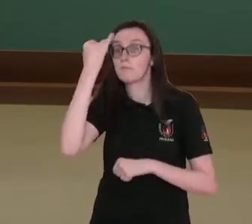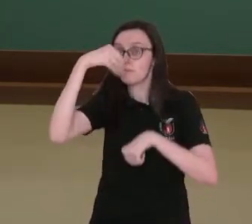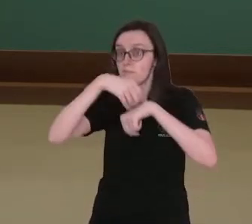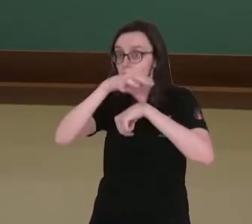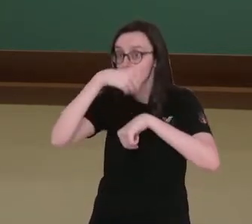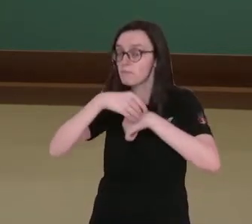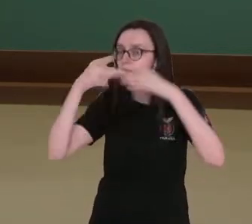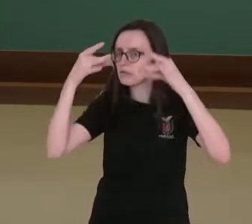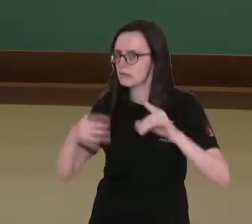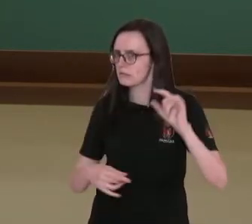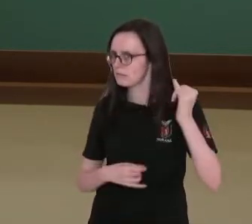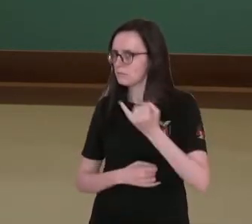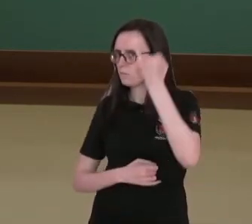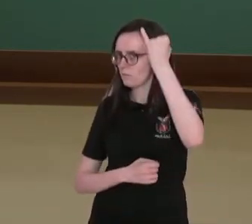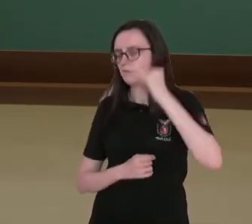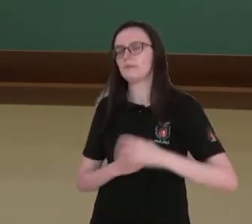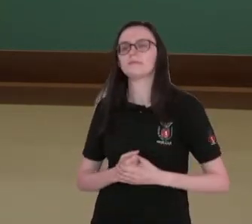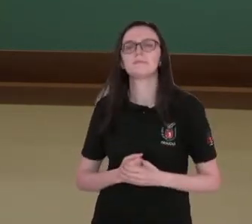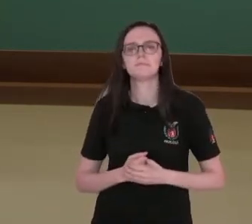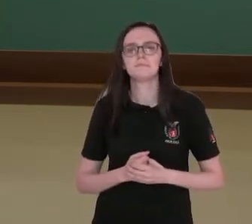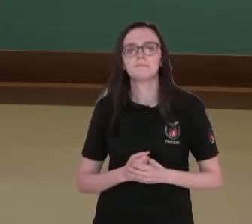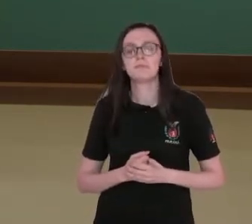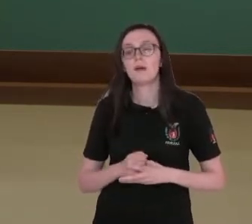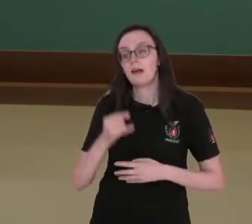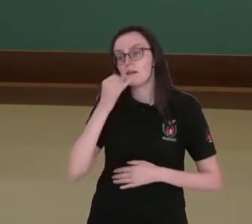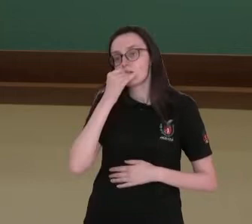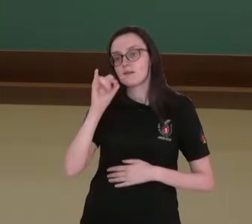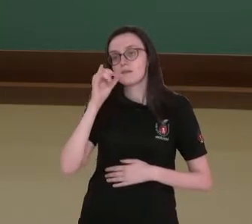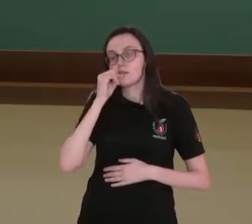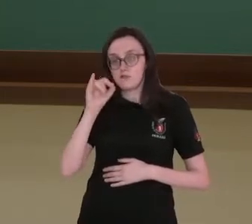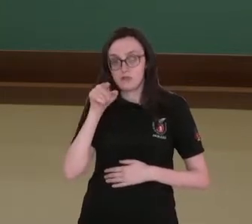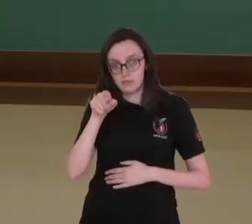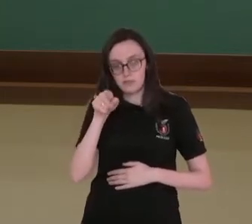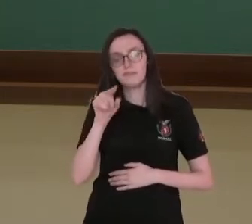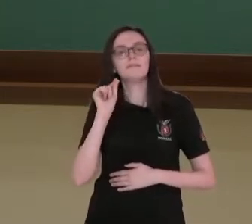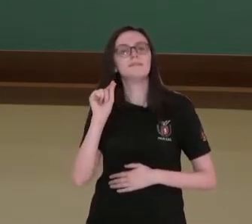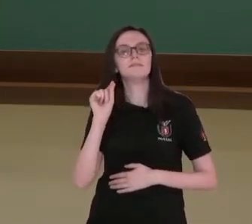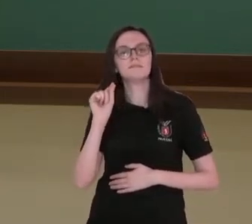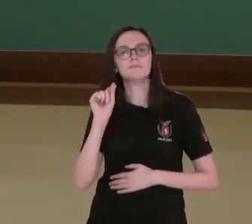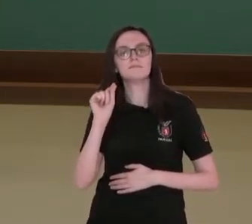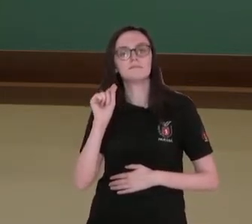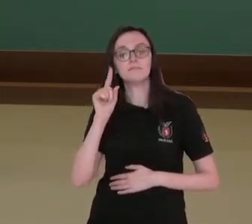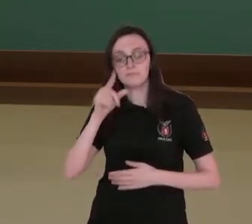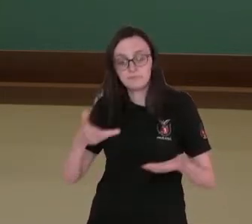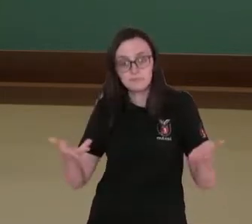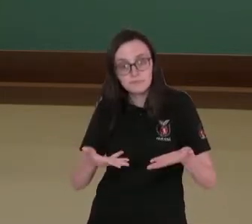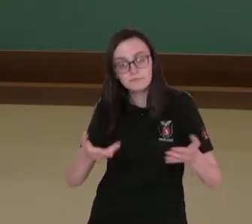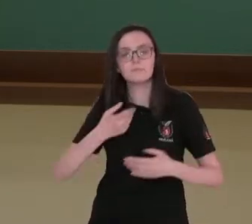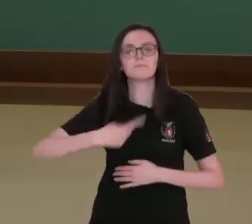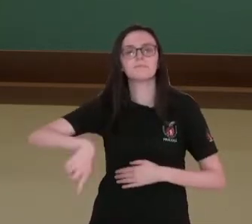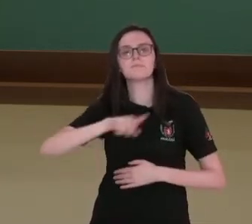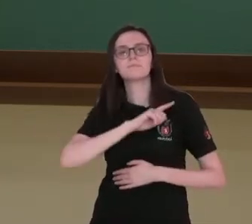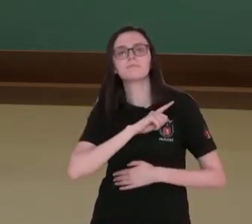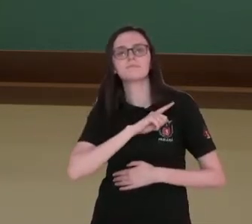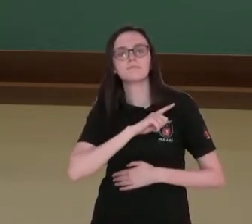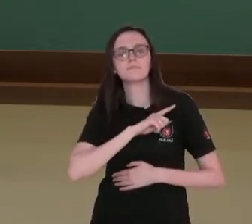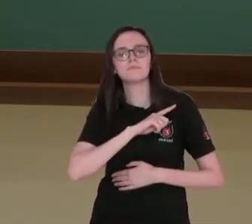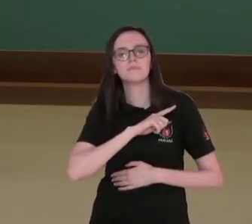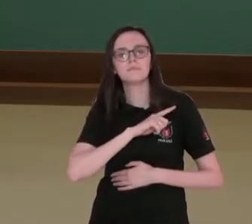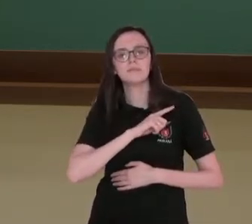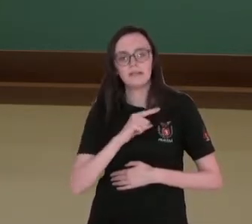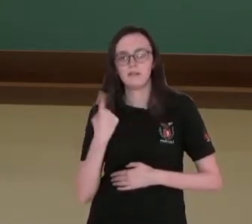um detalhe bem importante. A energia elétrica é, né, hoje nós temos